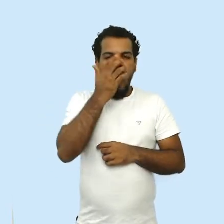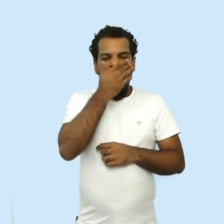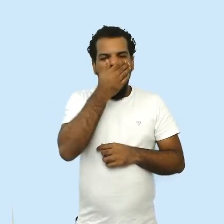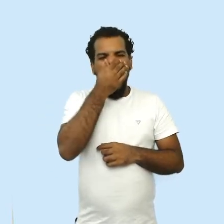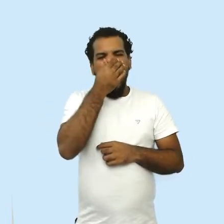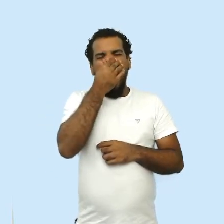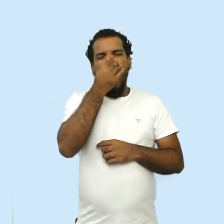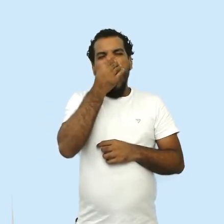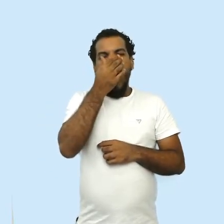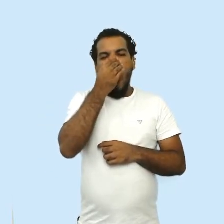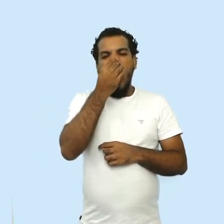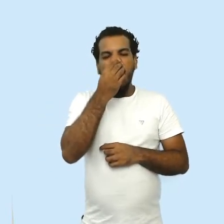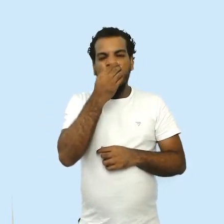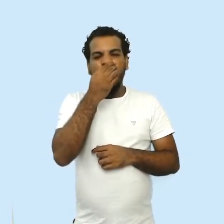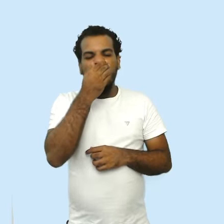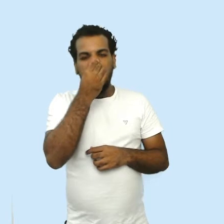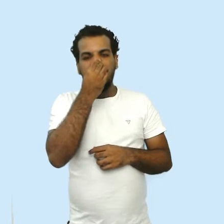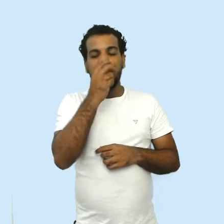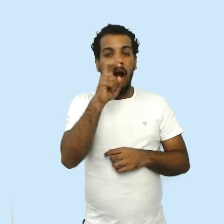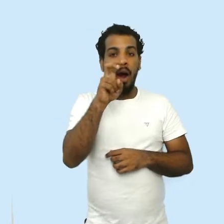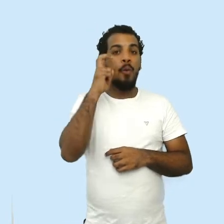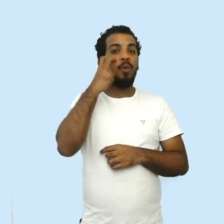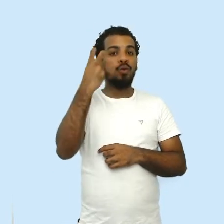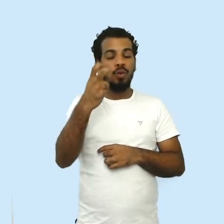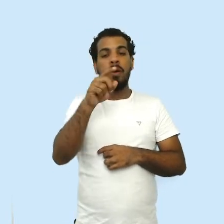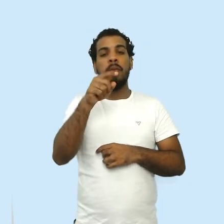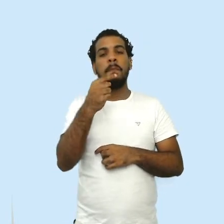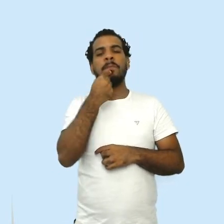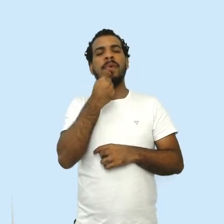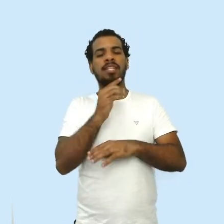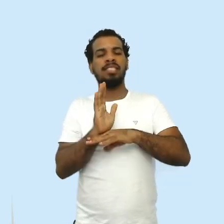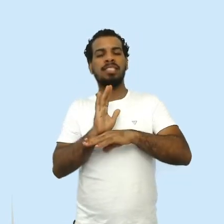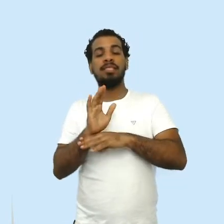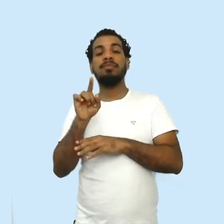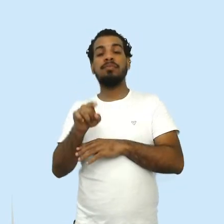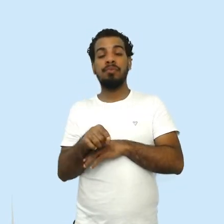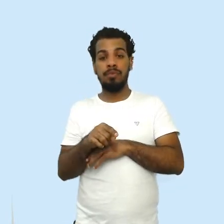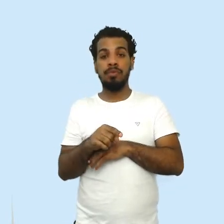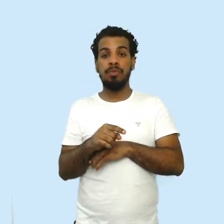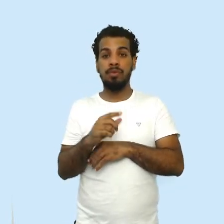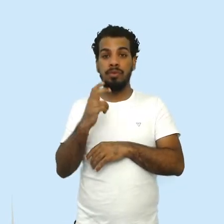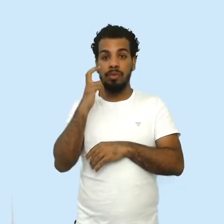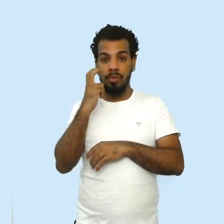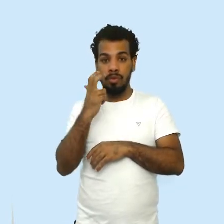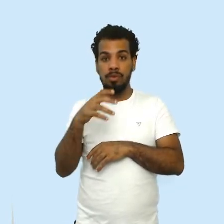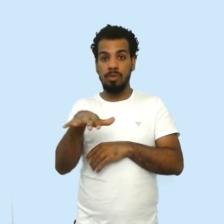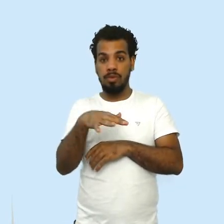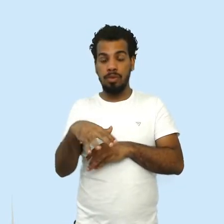da figura do cinema, do teatro, por exemplo, mas que são elementos culturais